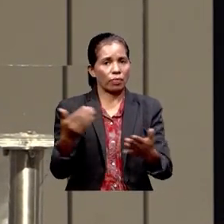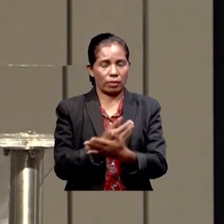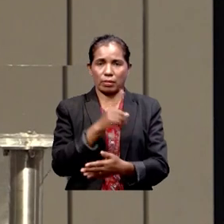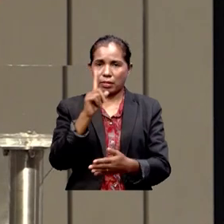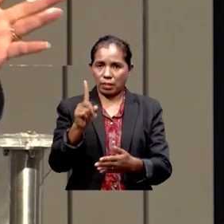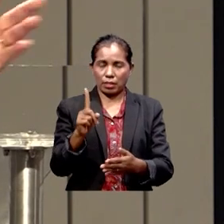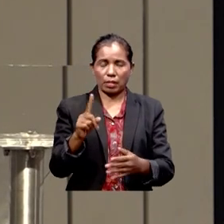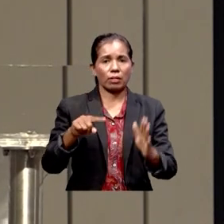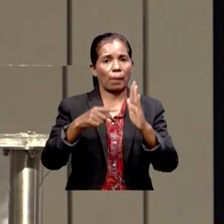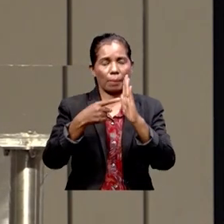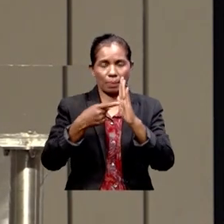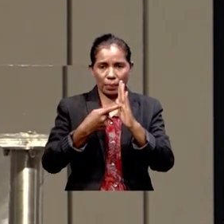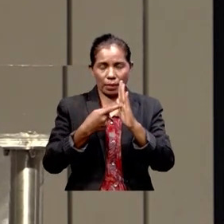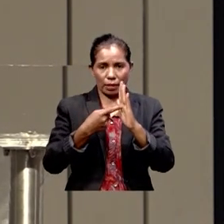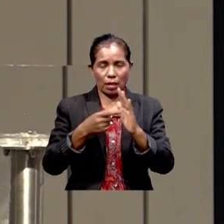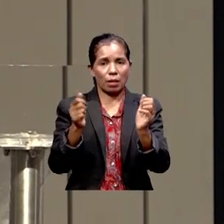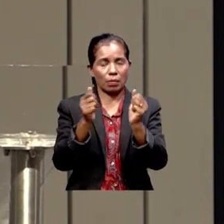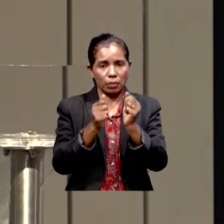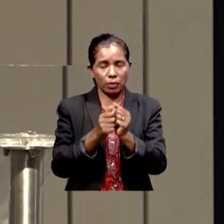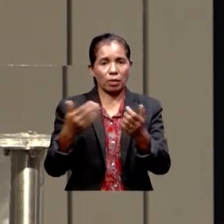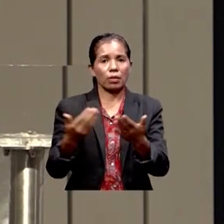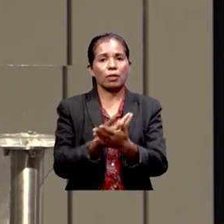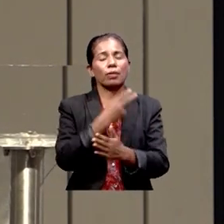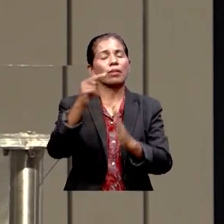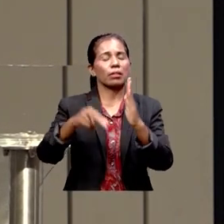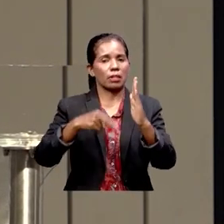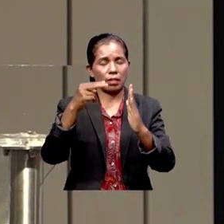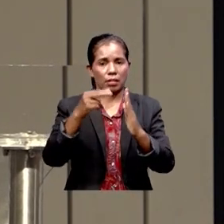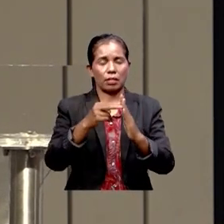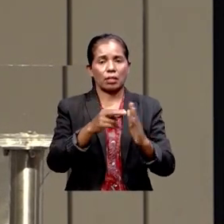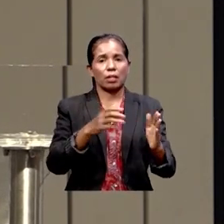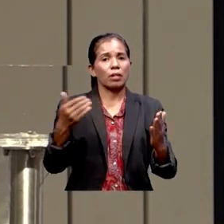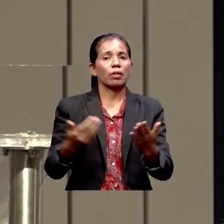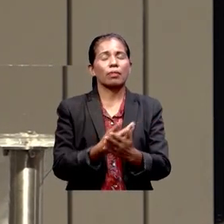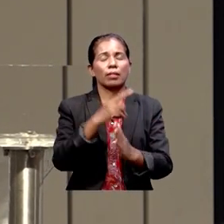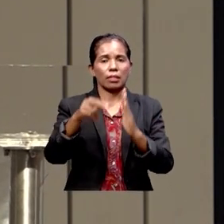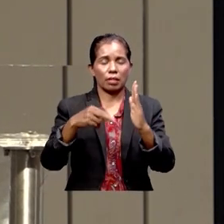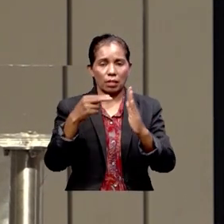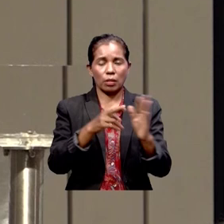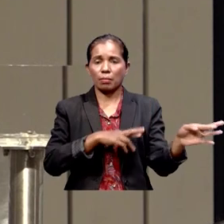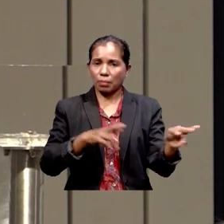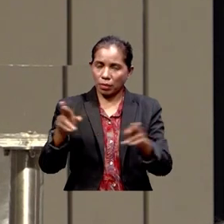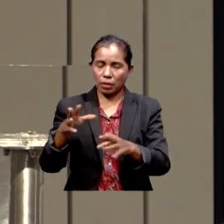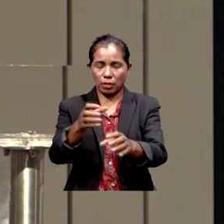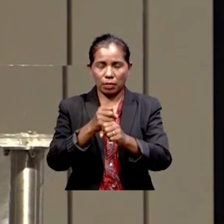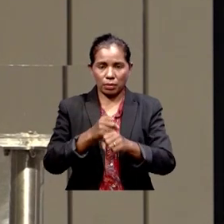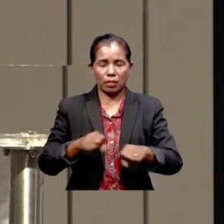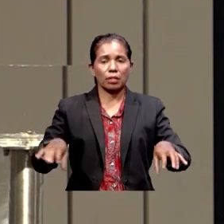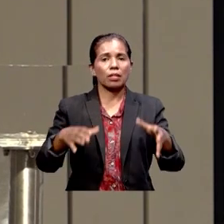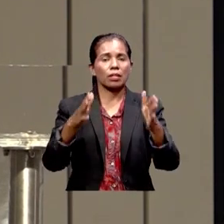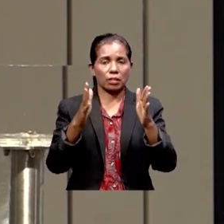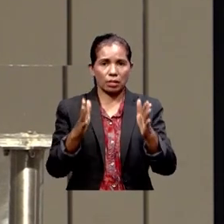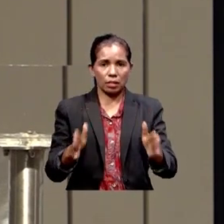nevema catahu, a moto com Nova Zelândia. Nova Zelândia pronto a simultâneo trabalhador 27